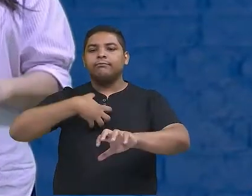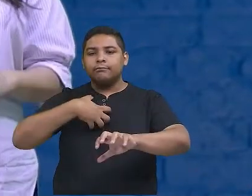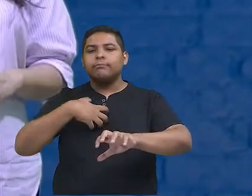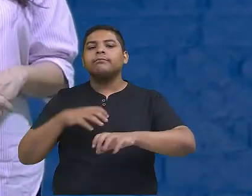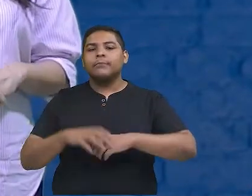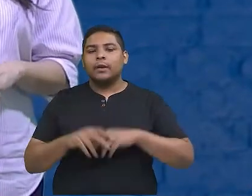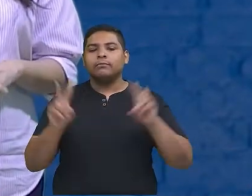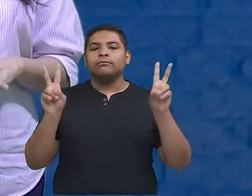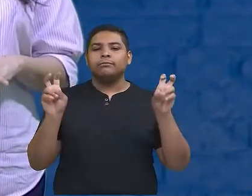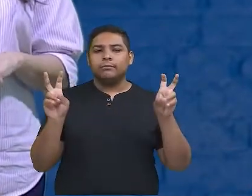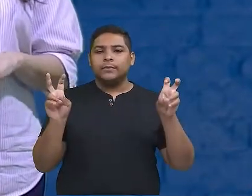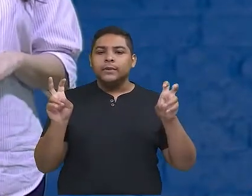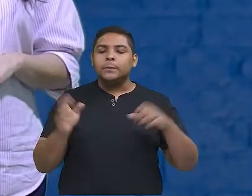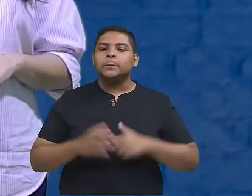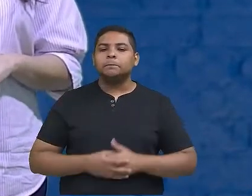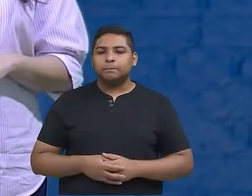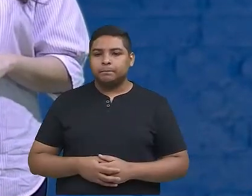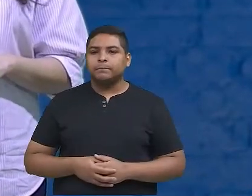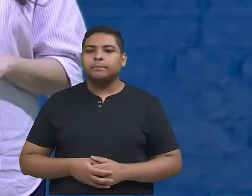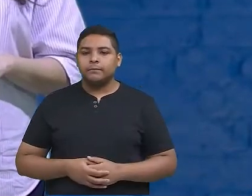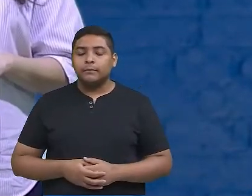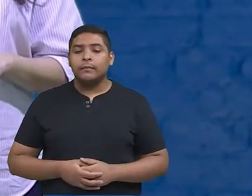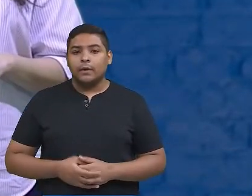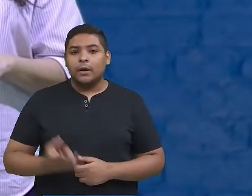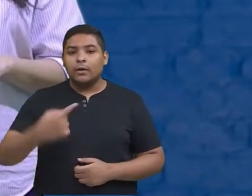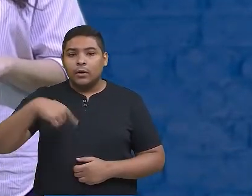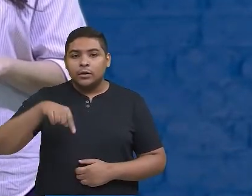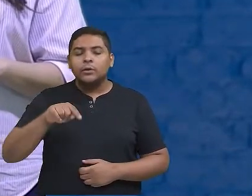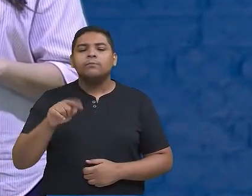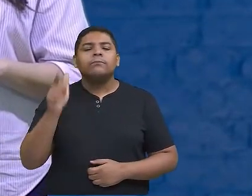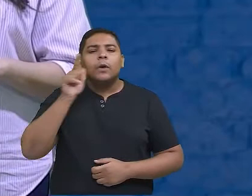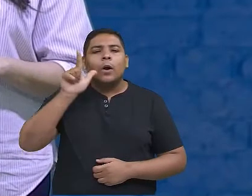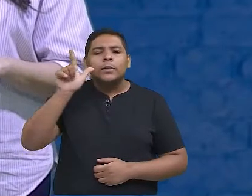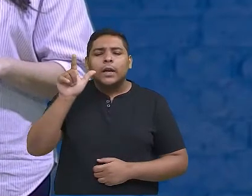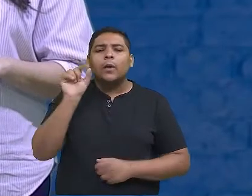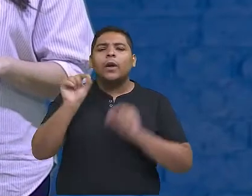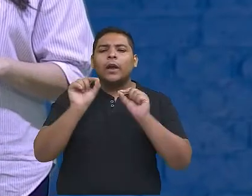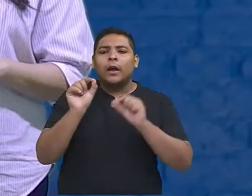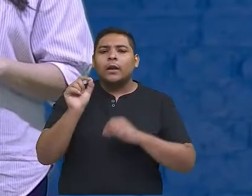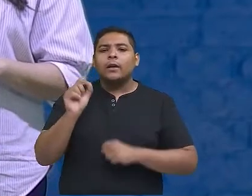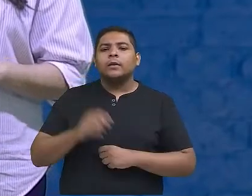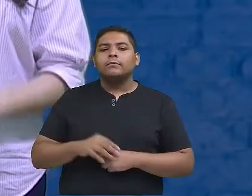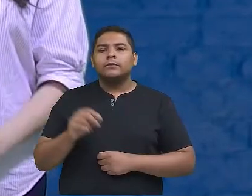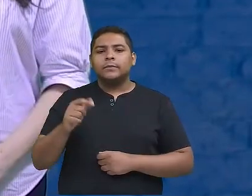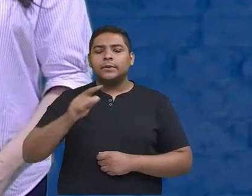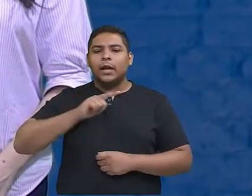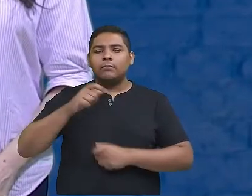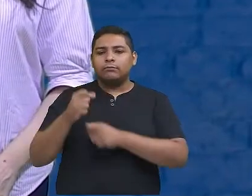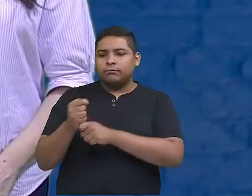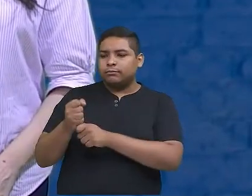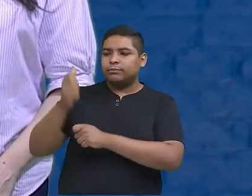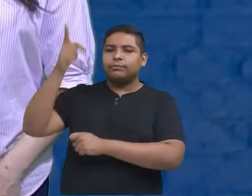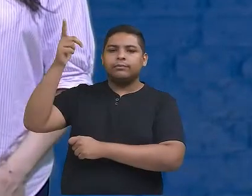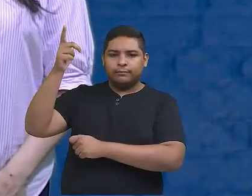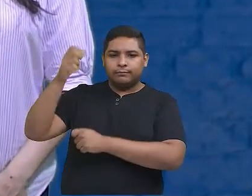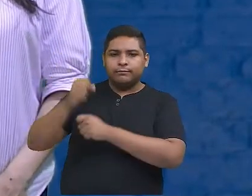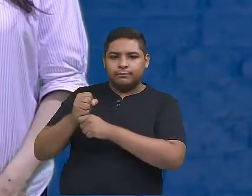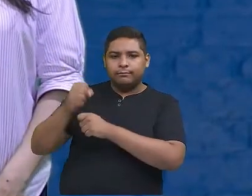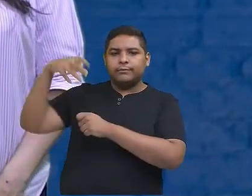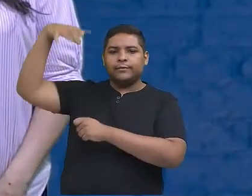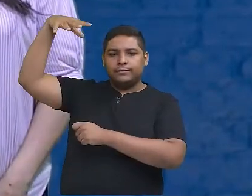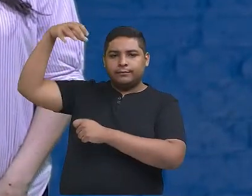empatia? Olha, aqui a gente consegue ver um guarda-chuva, né? Só que esse guarda-chuva está